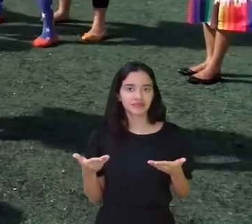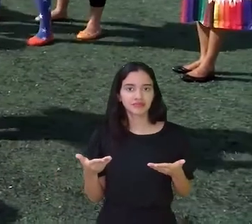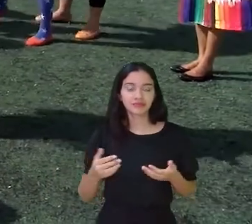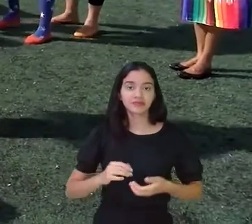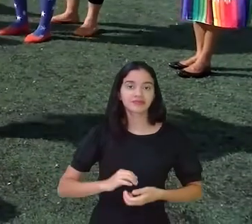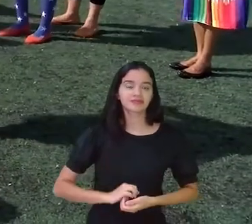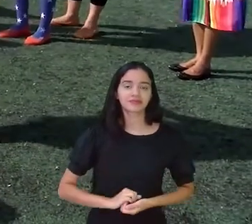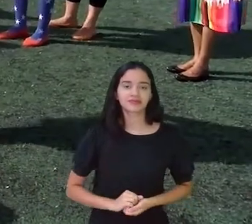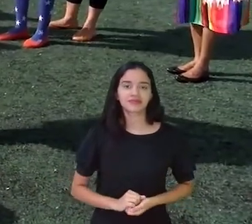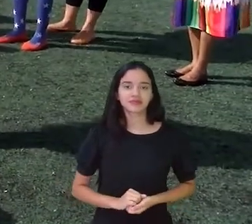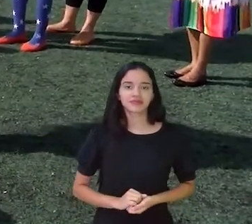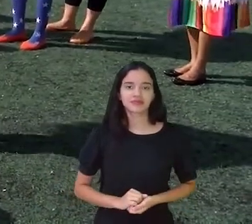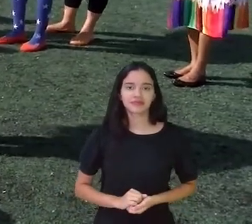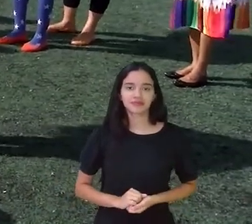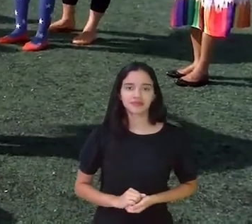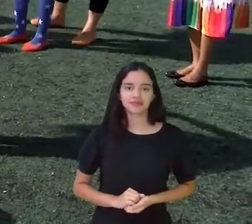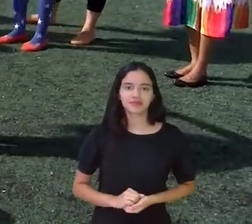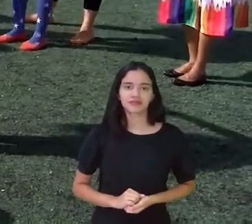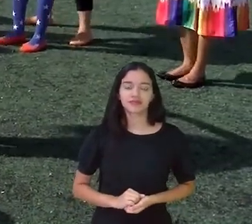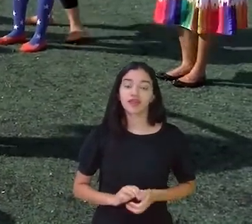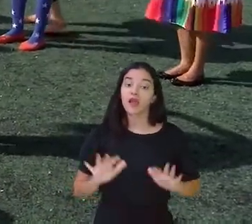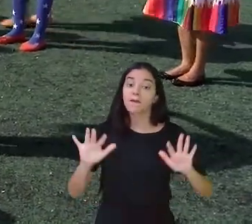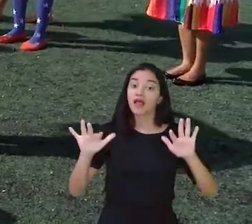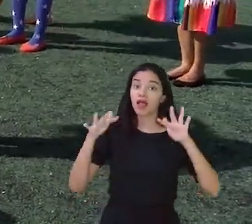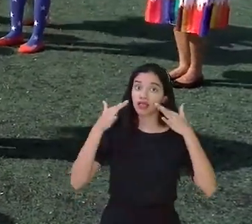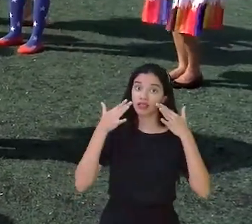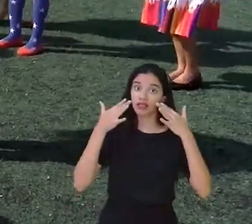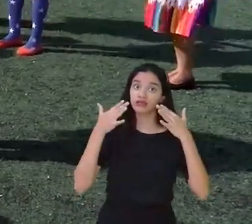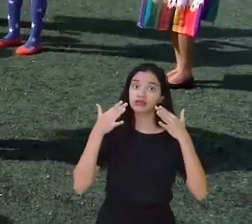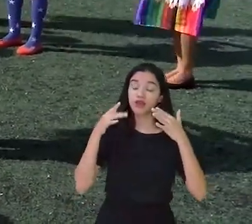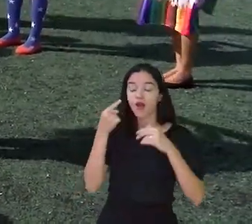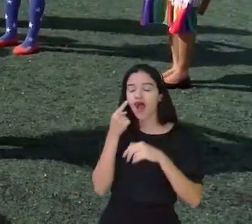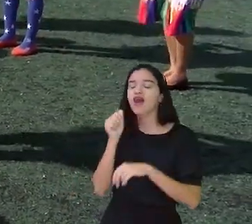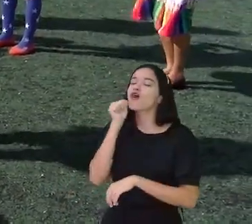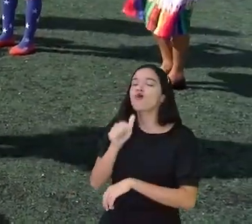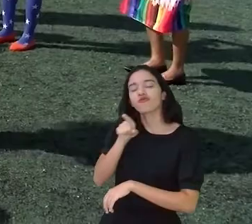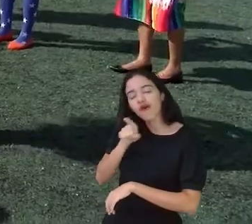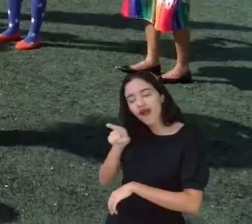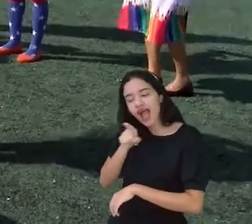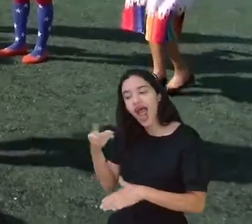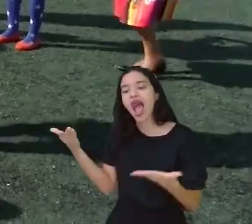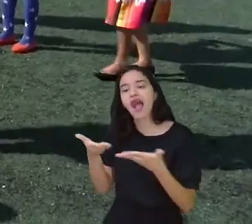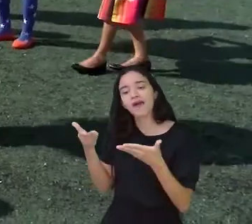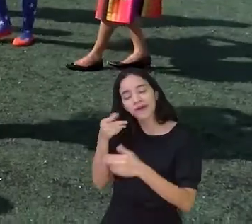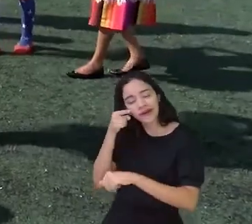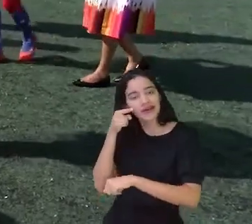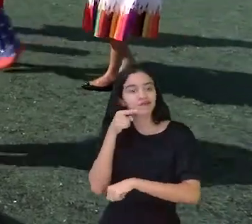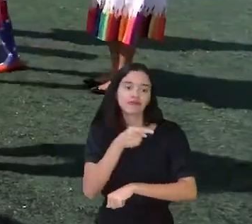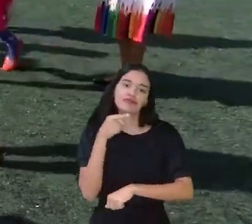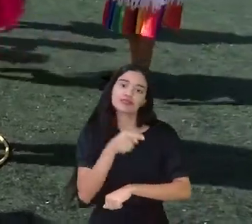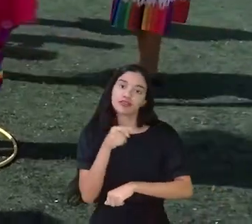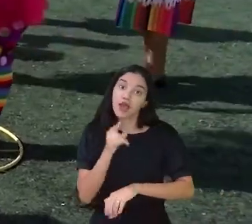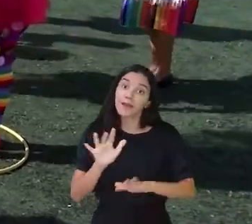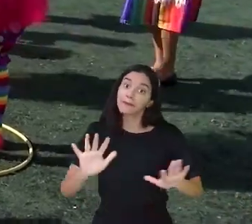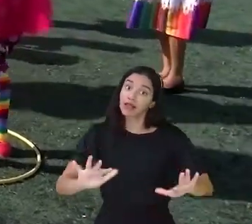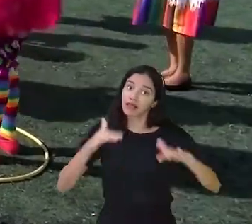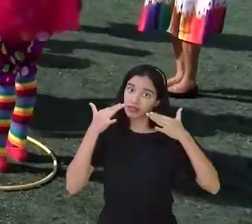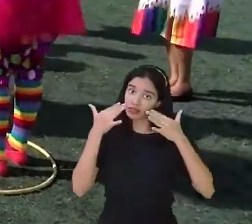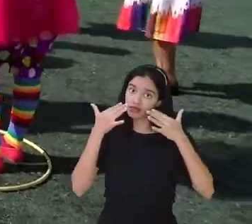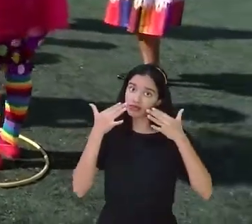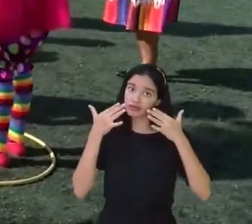Ei, é aqui, viu, Flamengo? Presta atenção. Foi ela, agora é você, vá. Presta atenção.